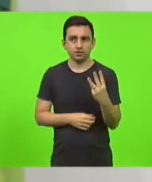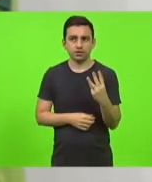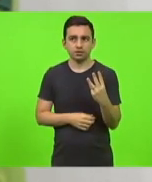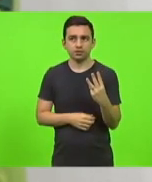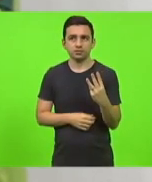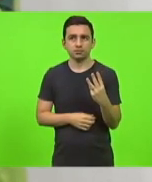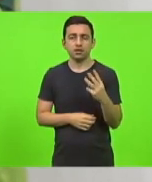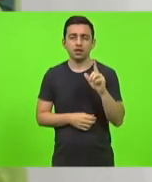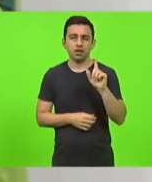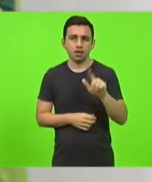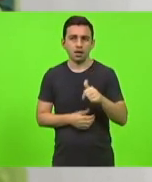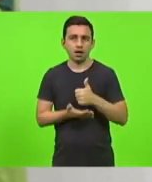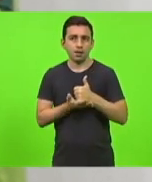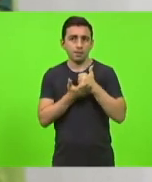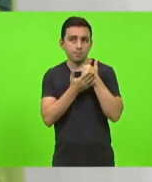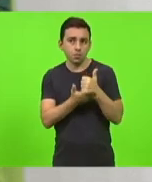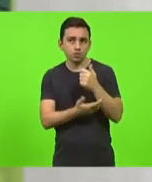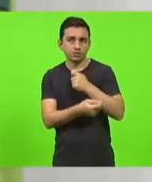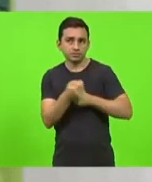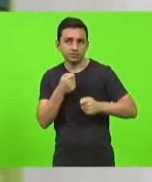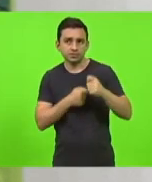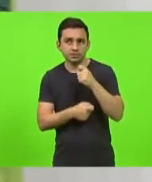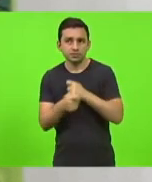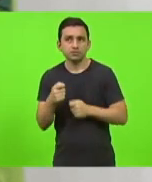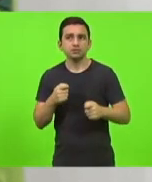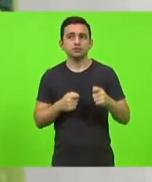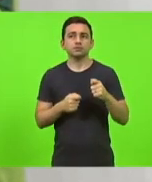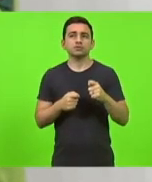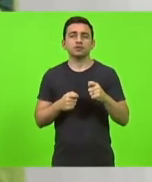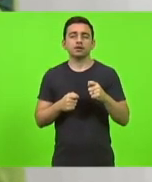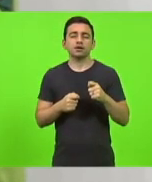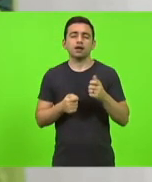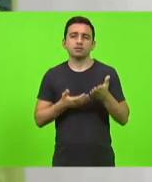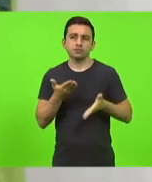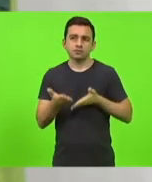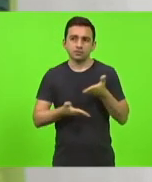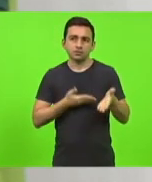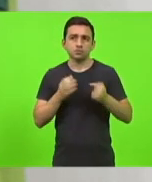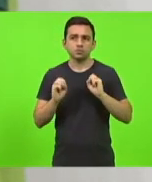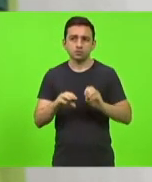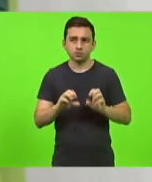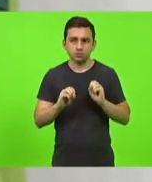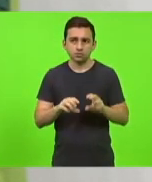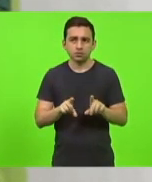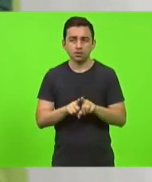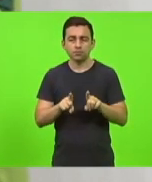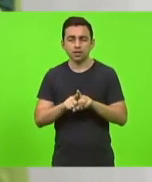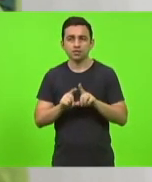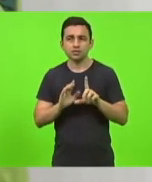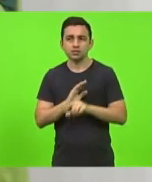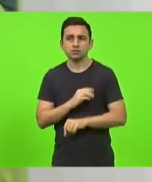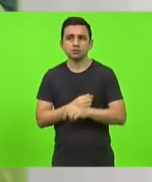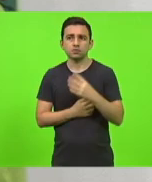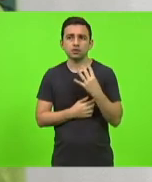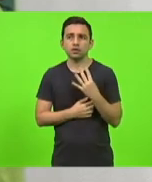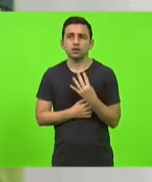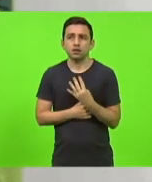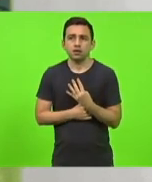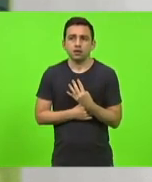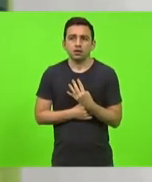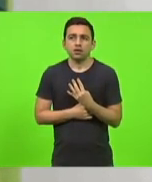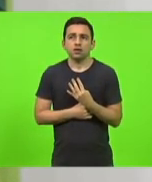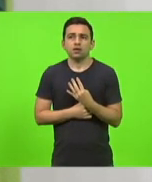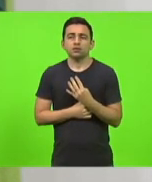ocupacional de apoio administrativo, o assistente de educação e no inciso 4, que é o grupo ocupacional